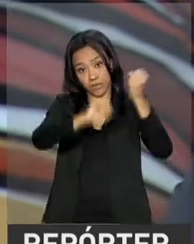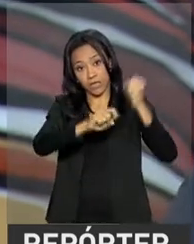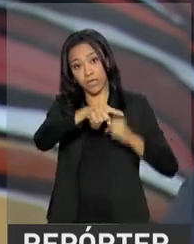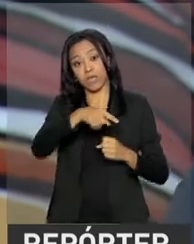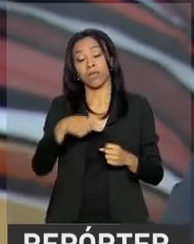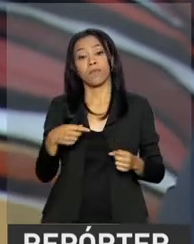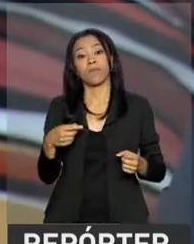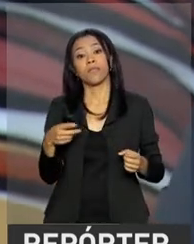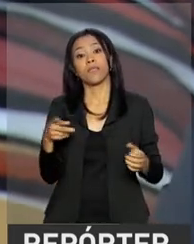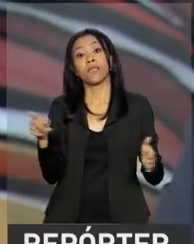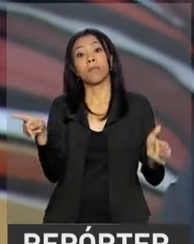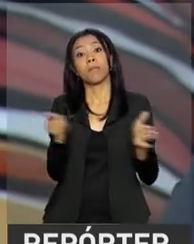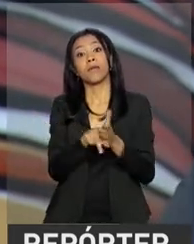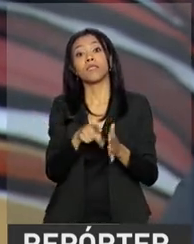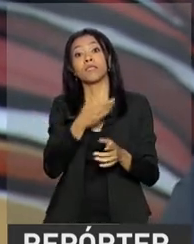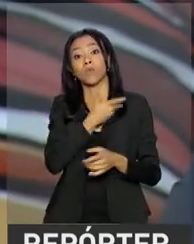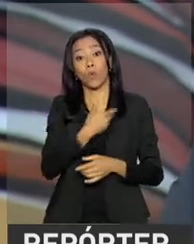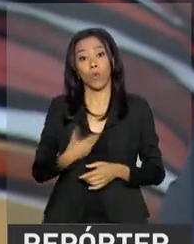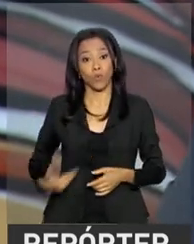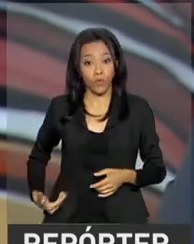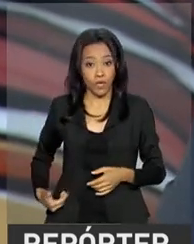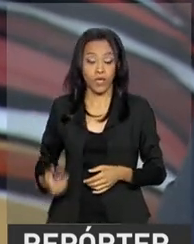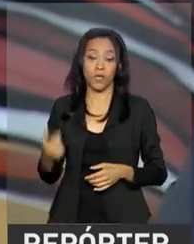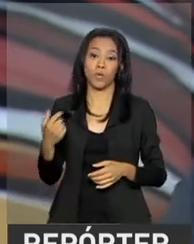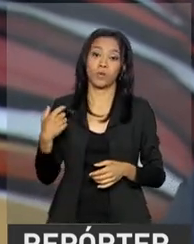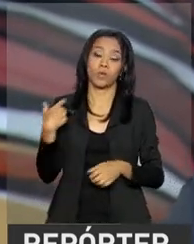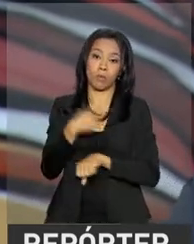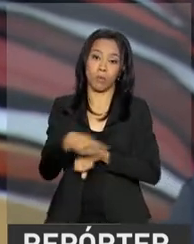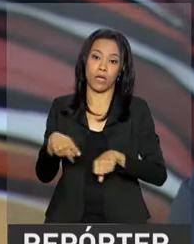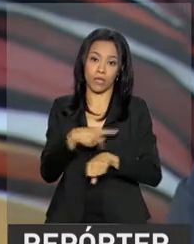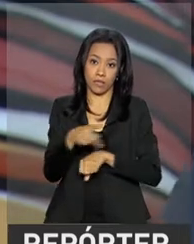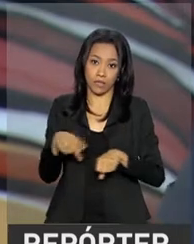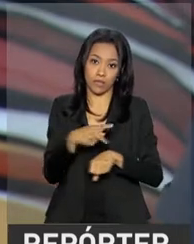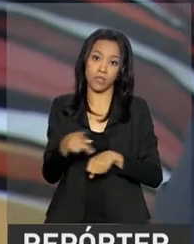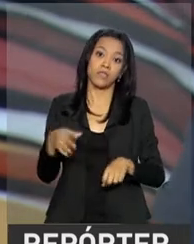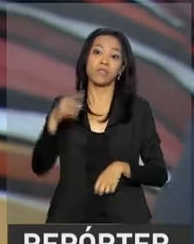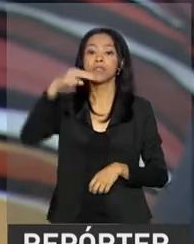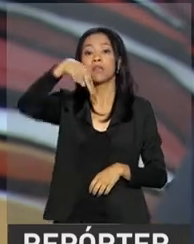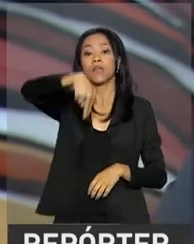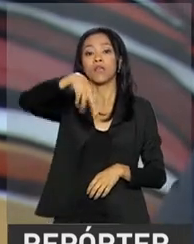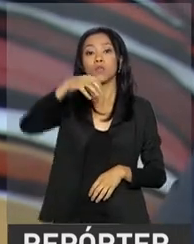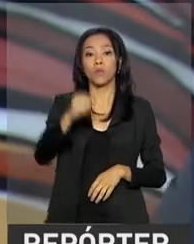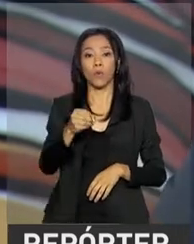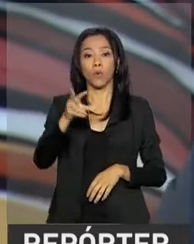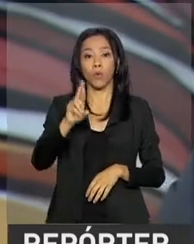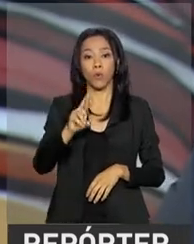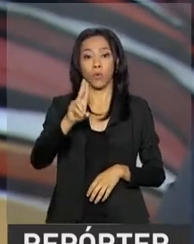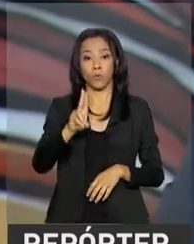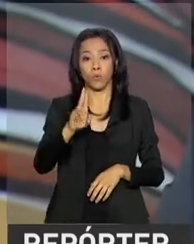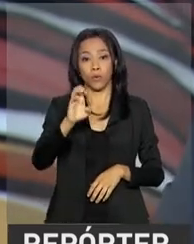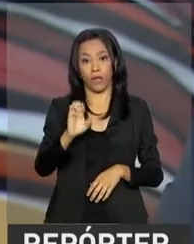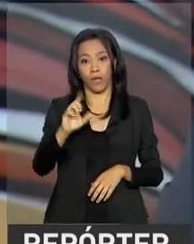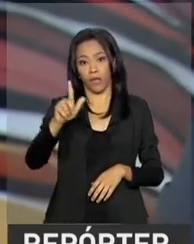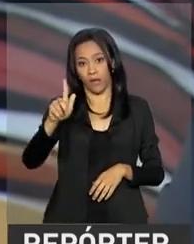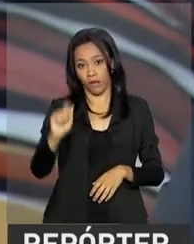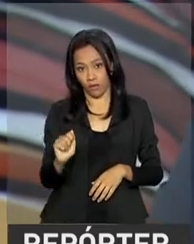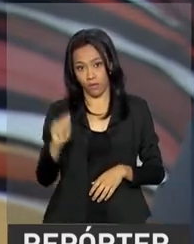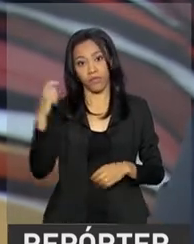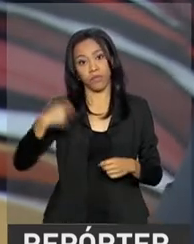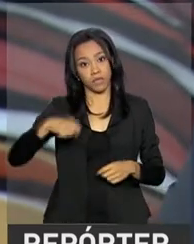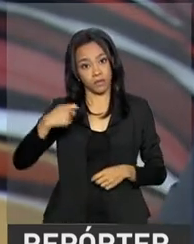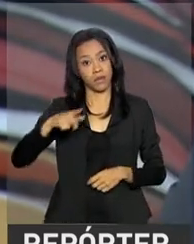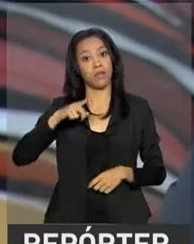da noruega portanto uma empresa que deveria ter responsabilidades ainda mais na